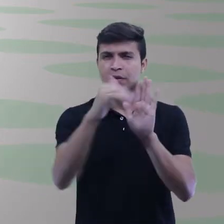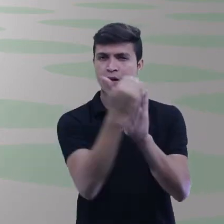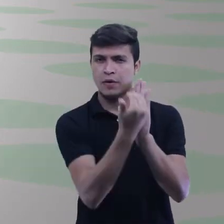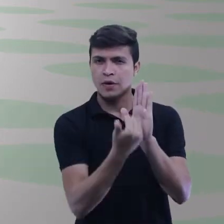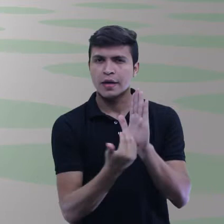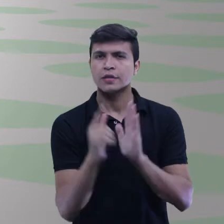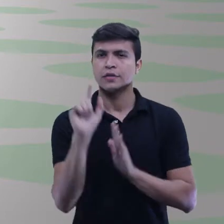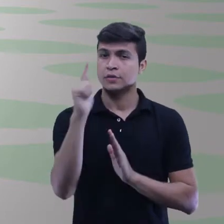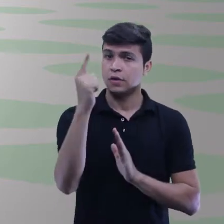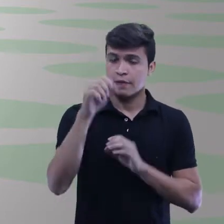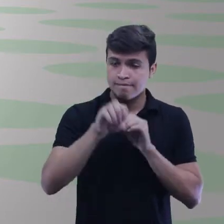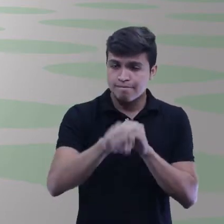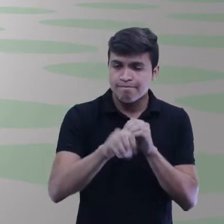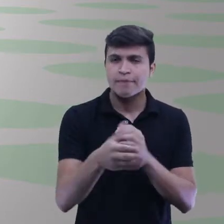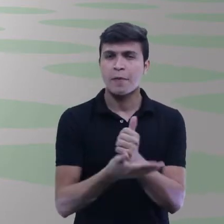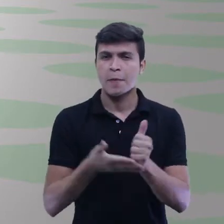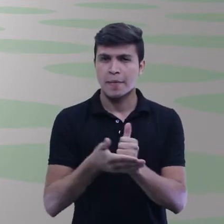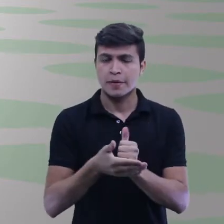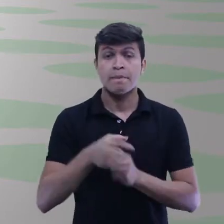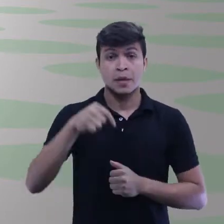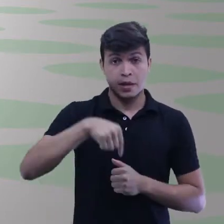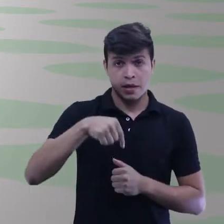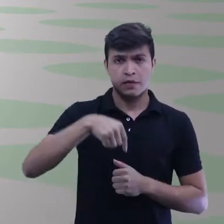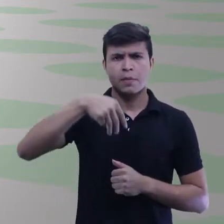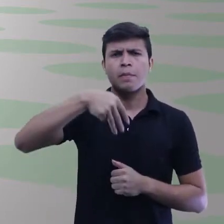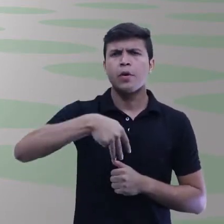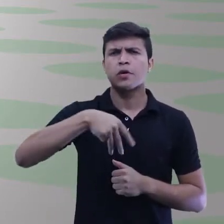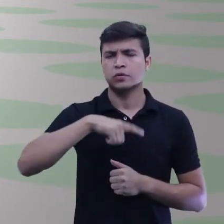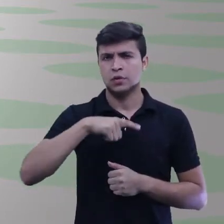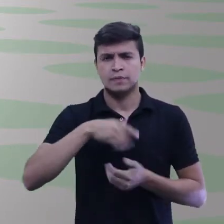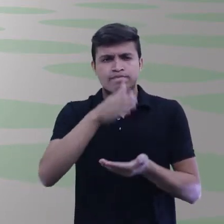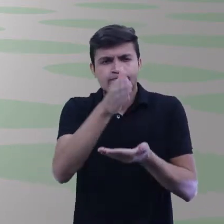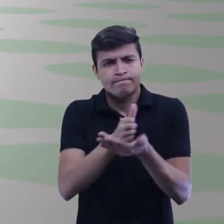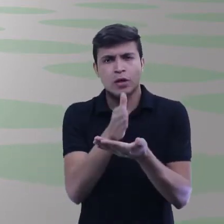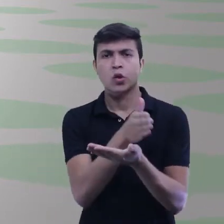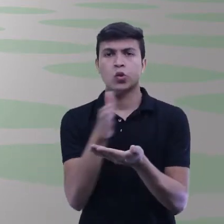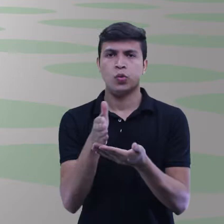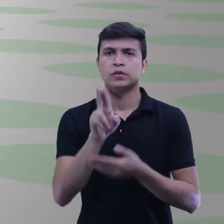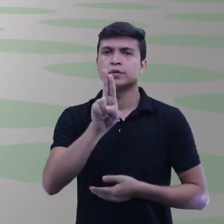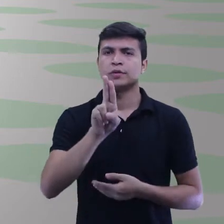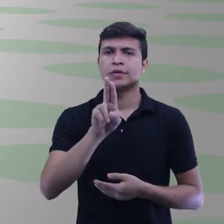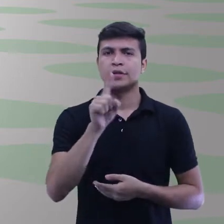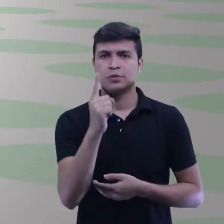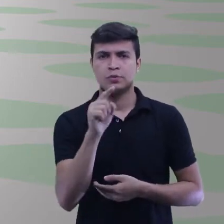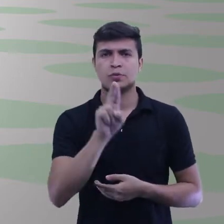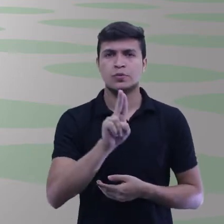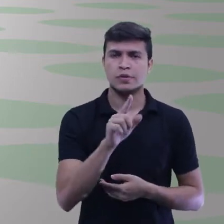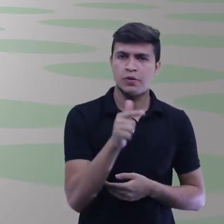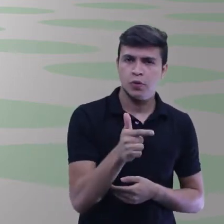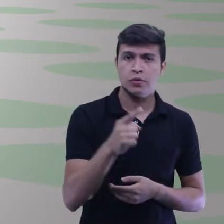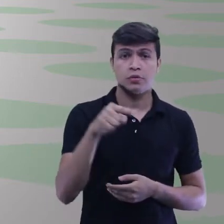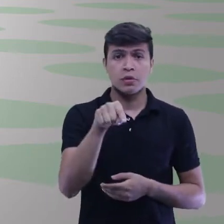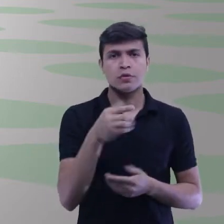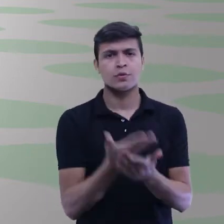Básica. Neste terceiro módulo, também está dividido em duas unidades. E nele, iremos trabalhar o conceito de